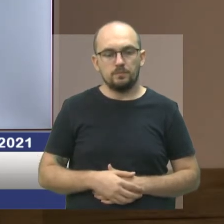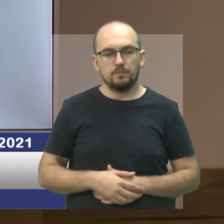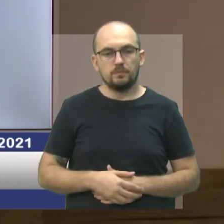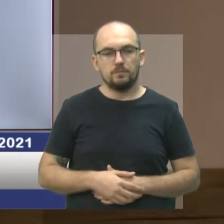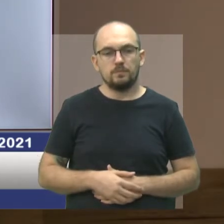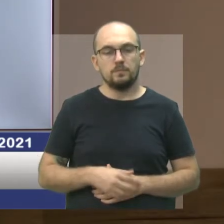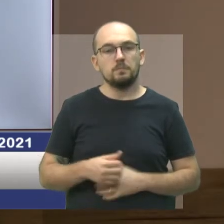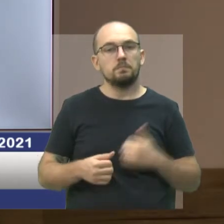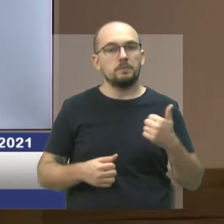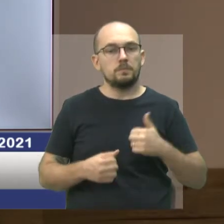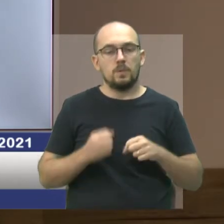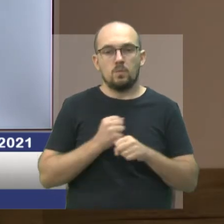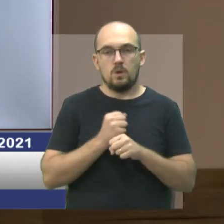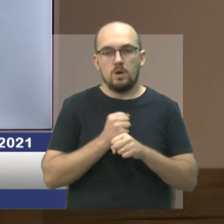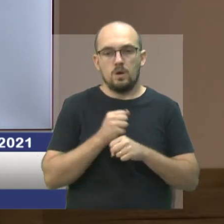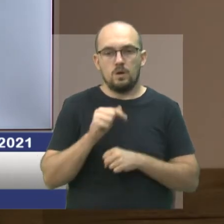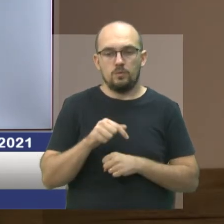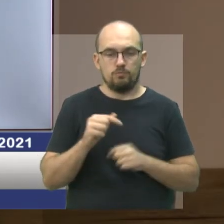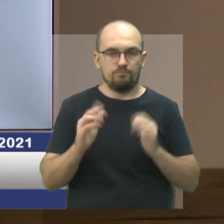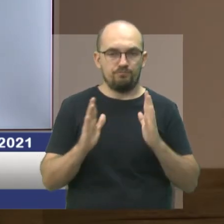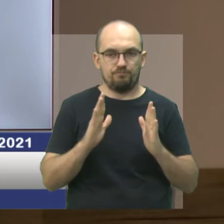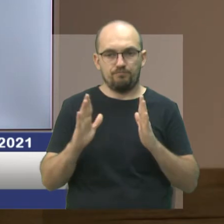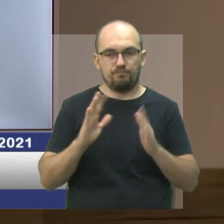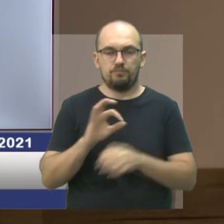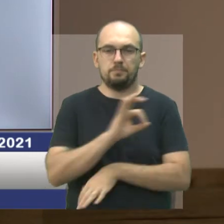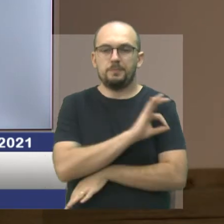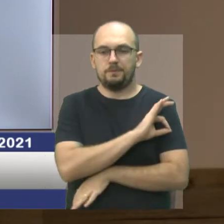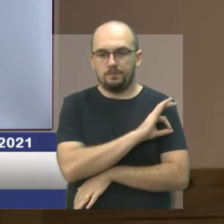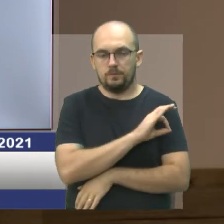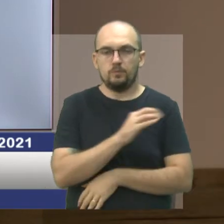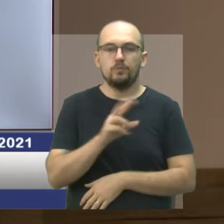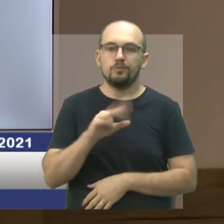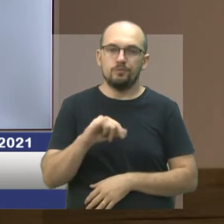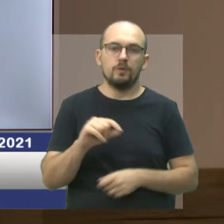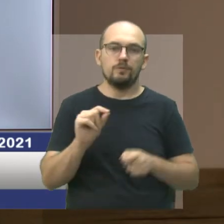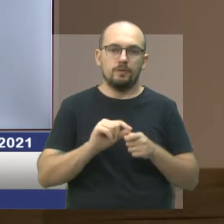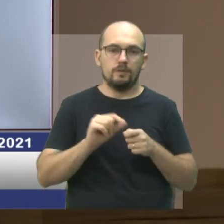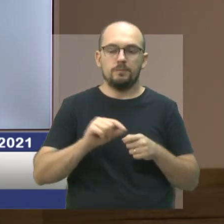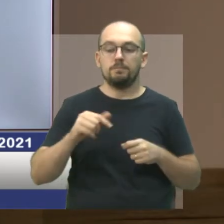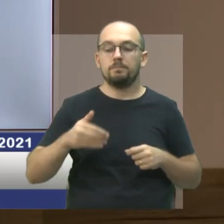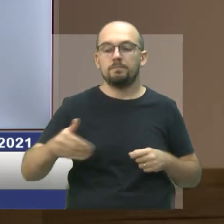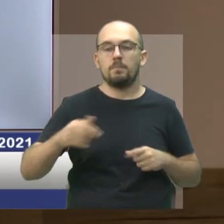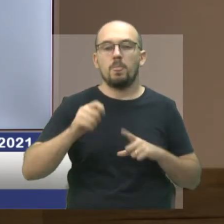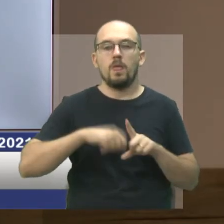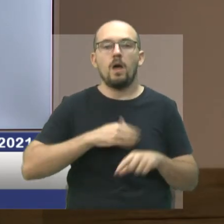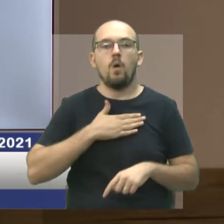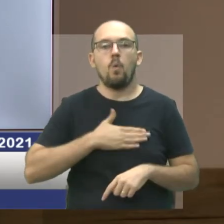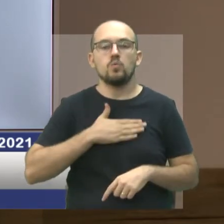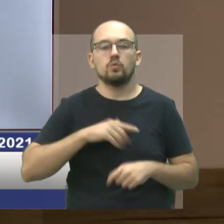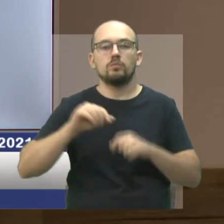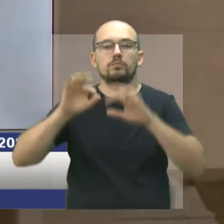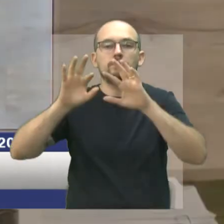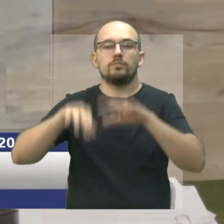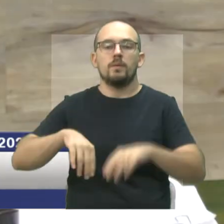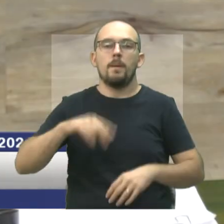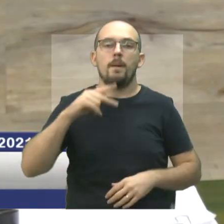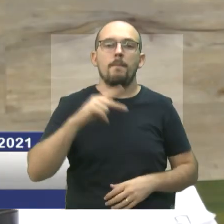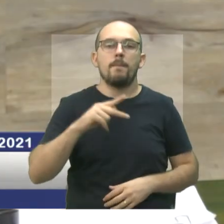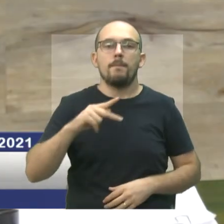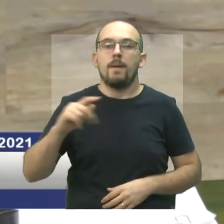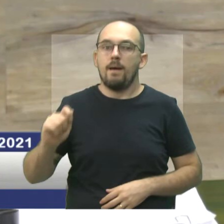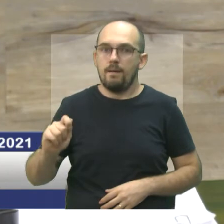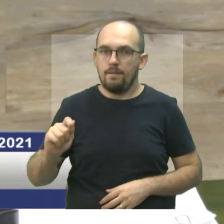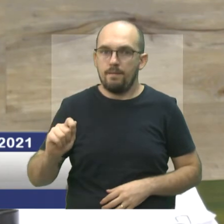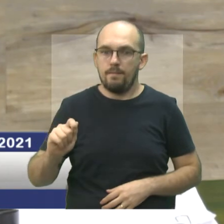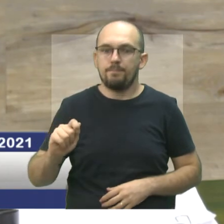Nesse primeiro ano de mandato, como vai ser feito o PPA em agosto, inclusive eu gostaria de agradecer